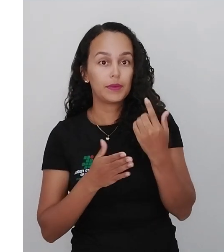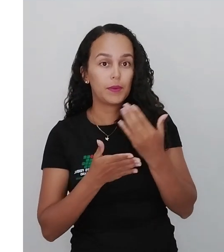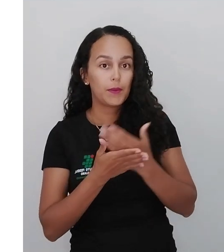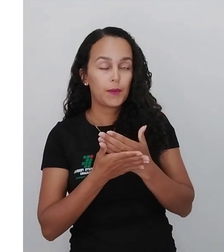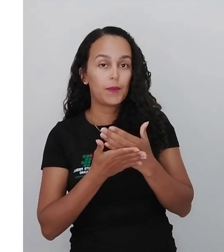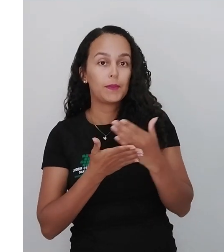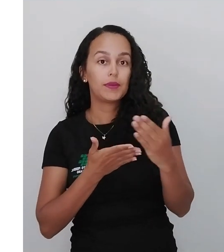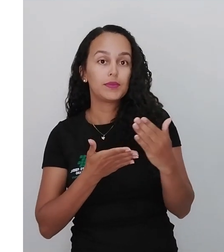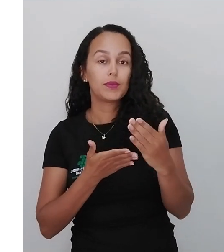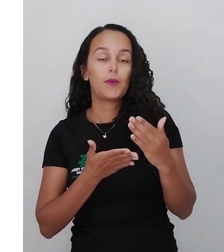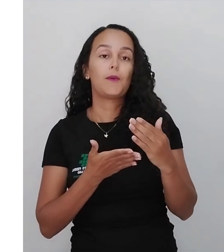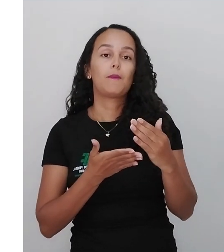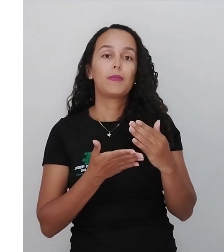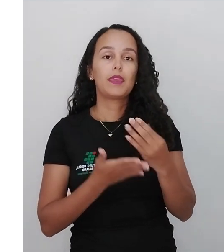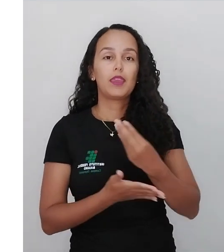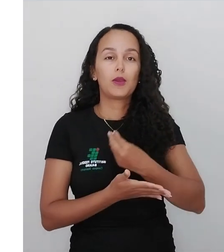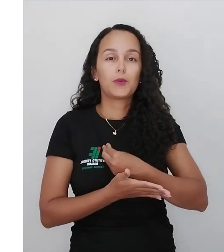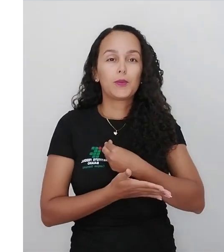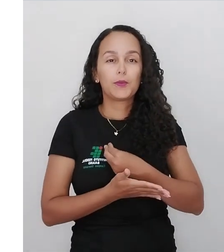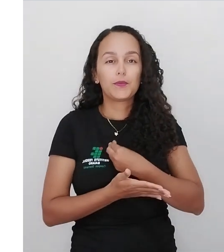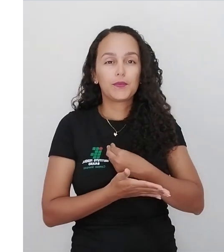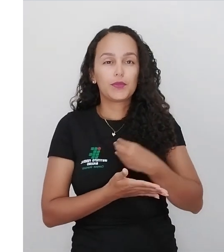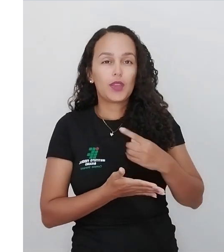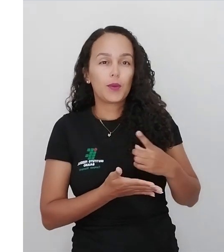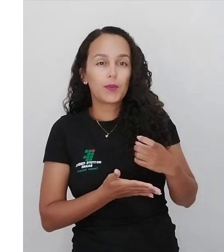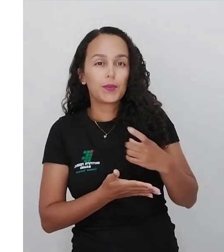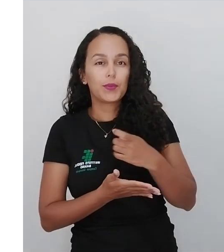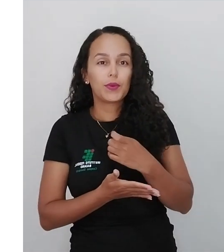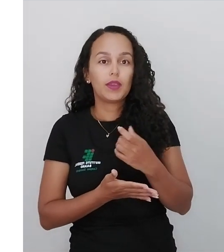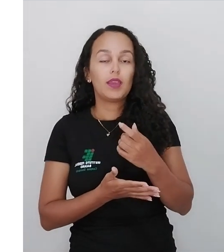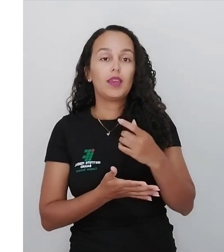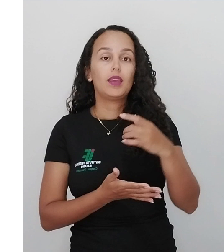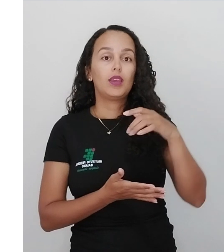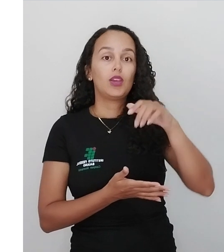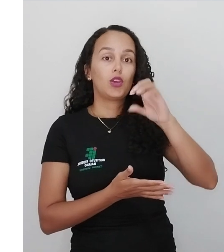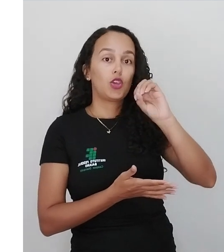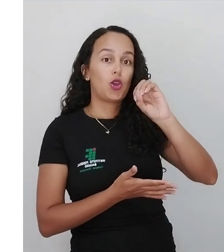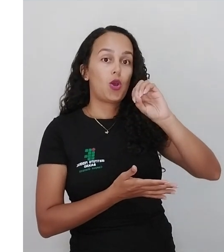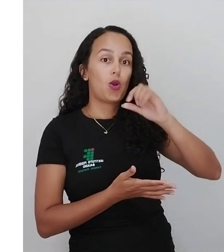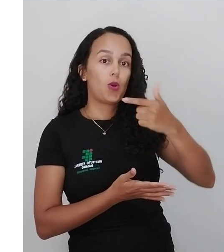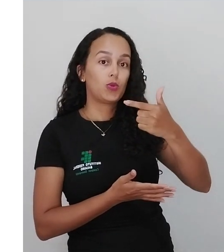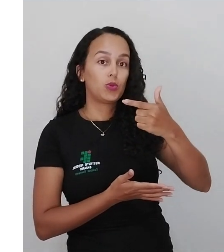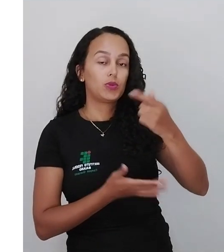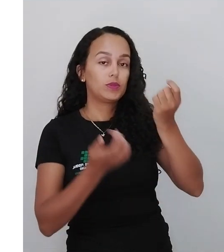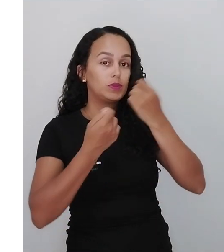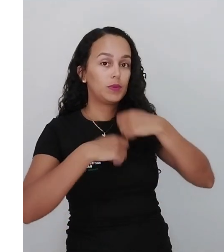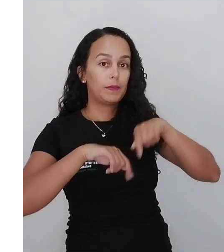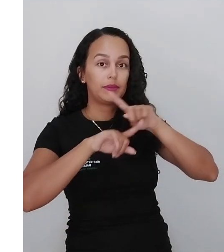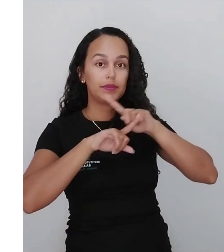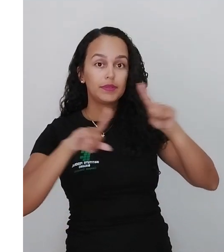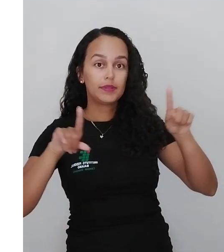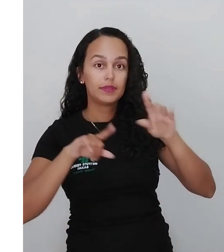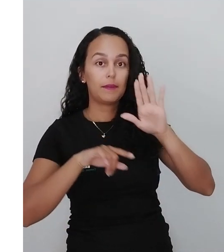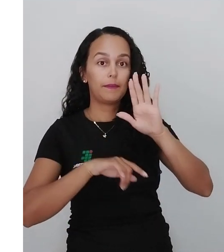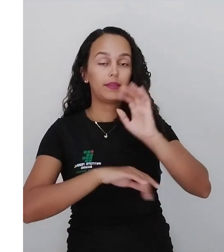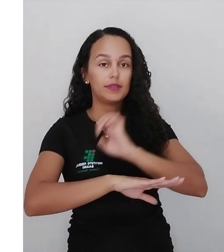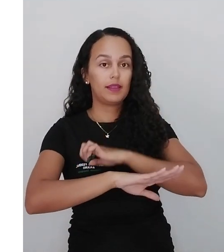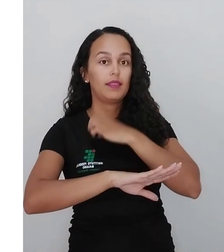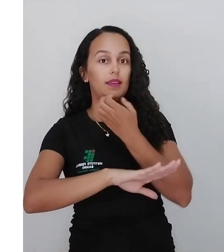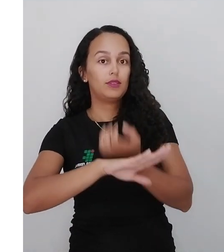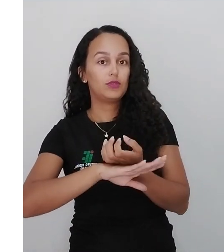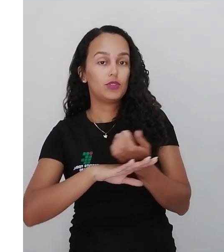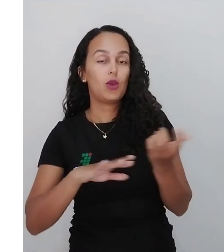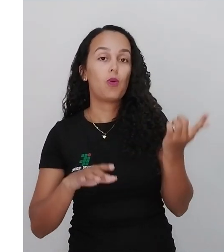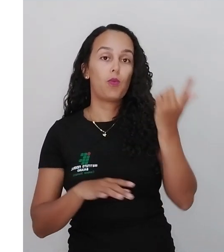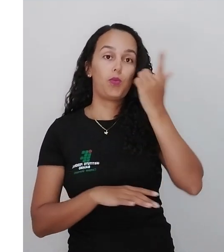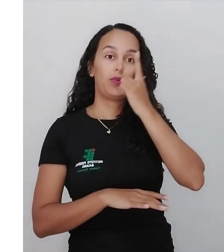já que a atmosfera não tinha oxigênio, então eles foram os primeiros a ocupar aqui o planeta. Depois vieram